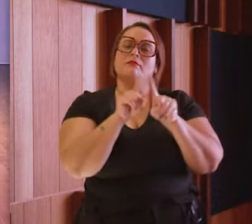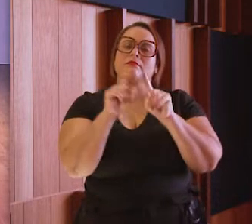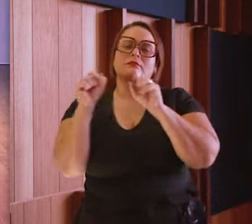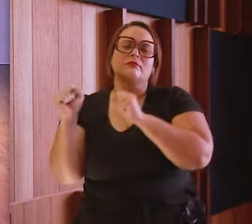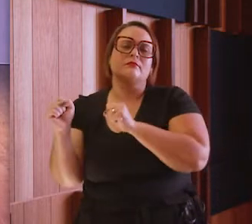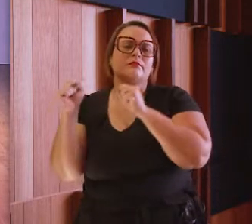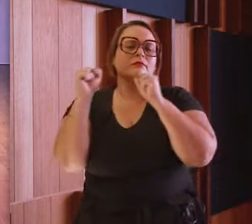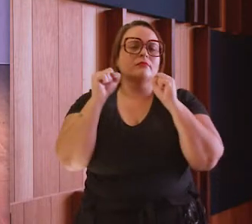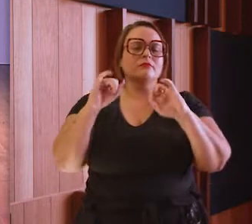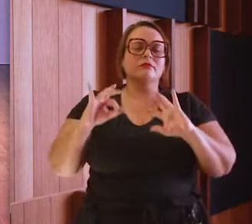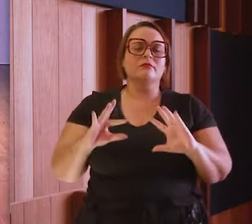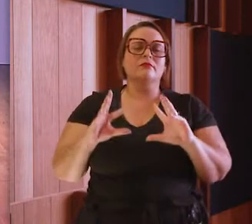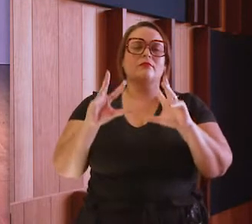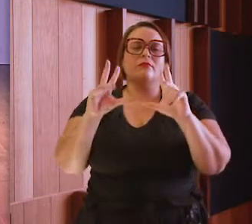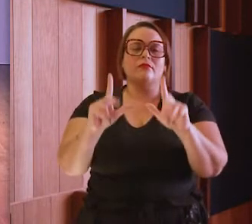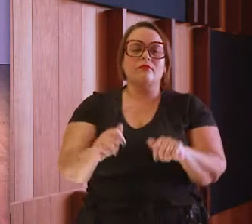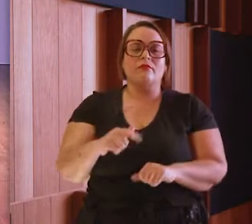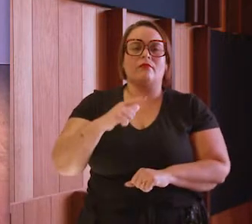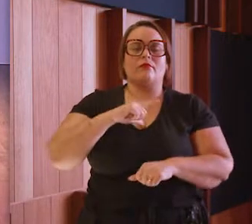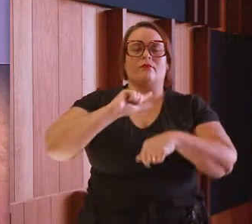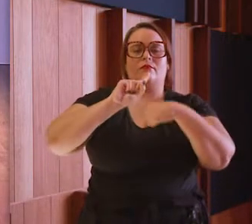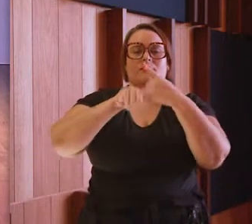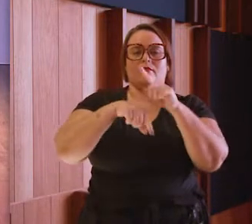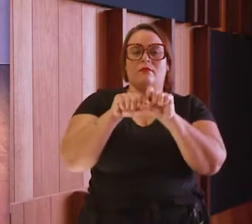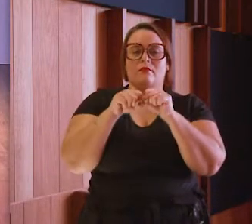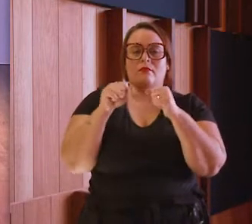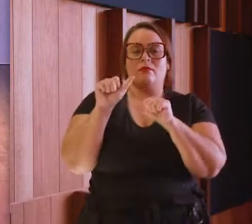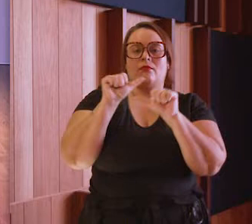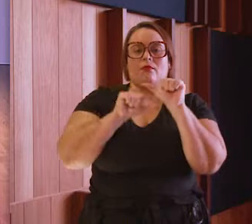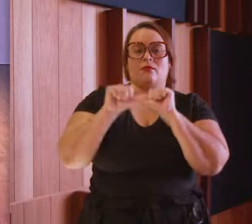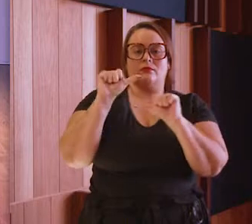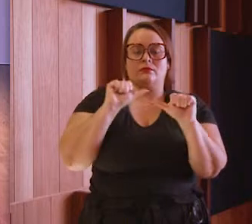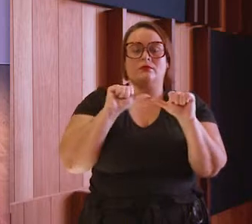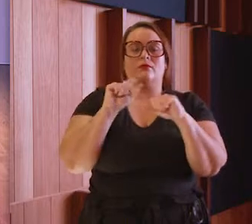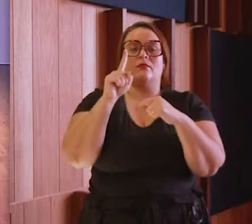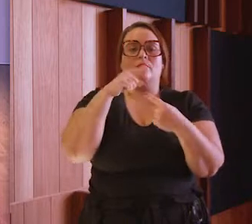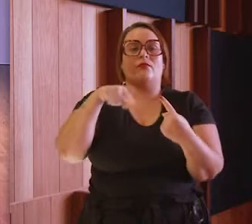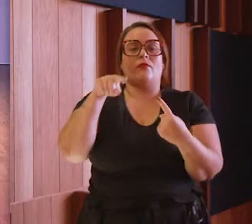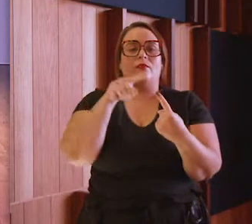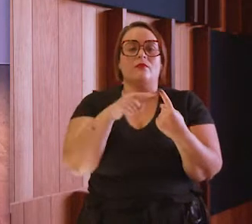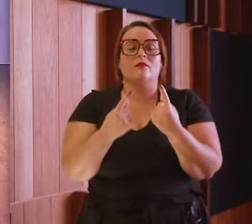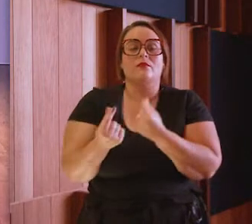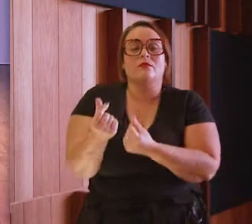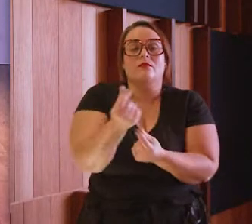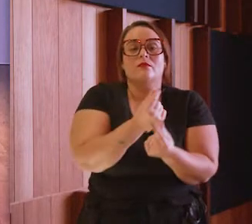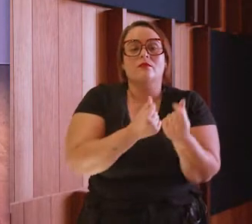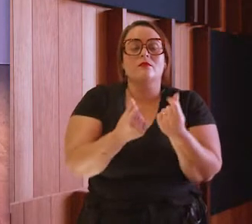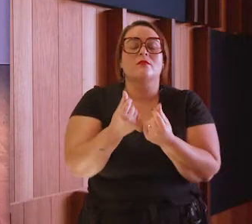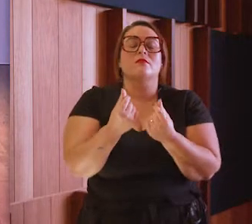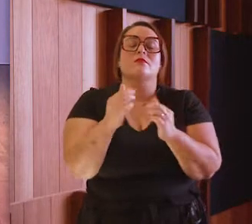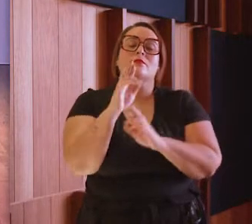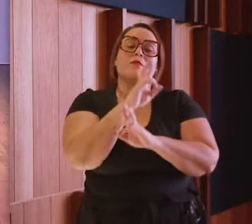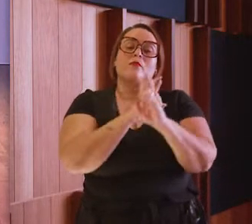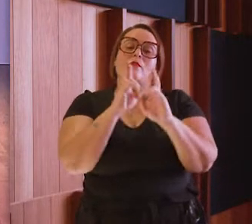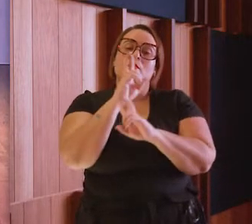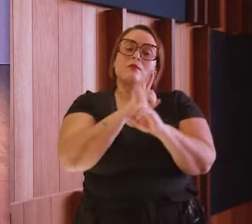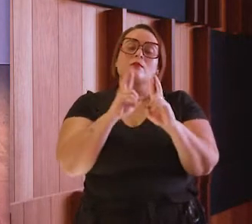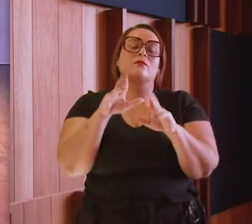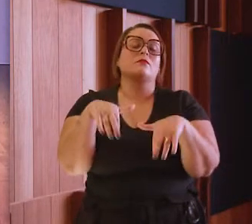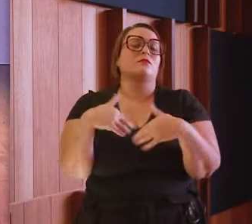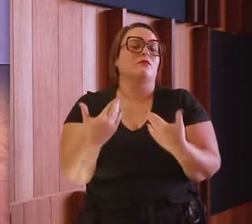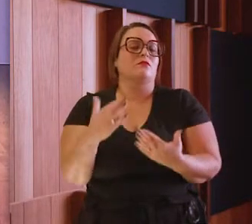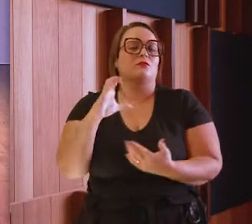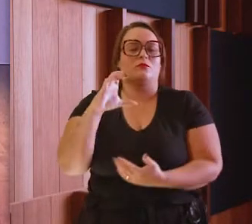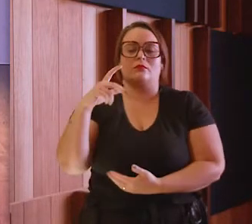de trazer disrupção para a função fiscal, seja na dimensão do compliance, seja na dimensão